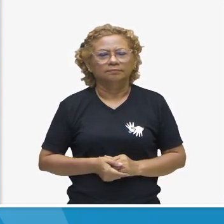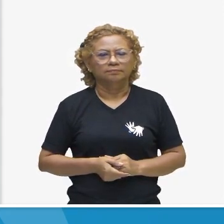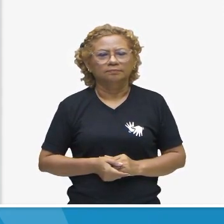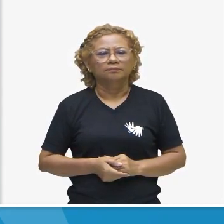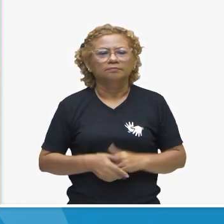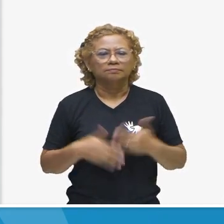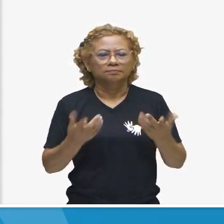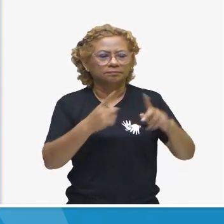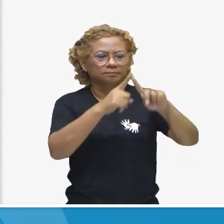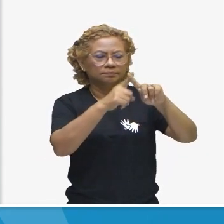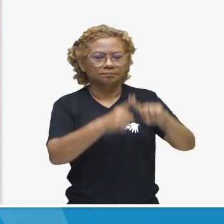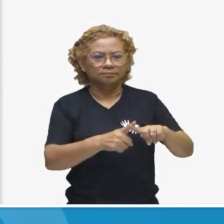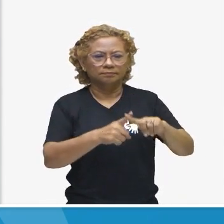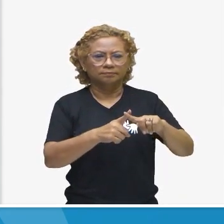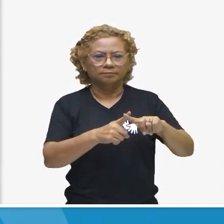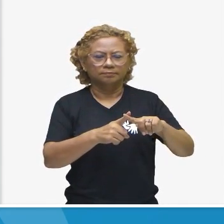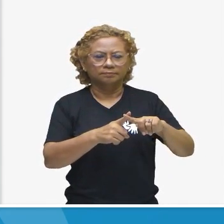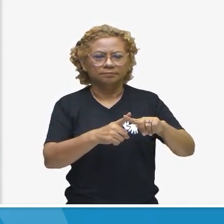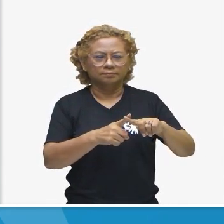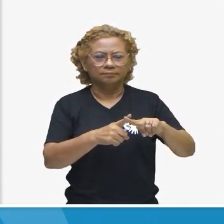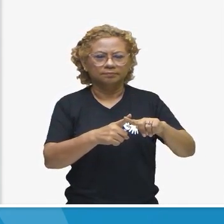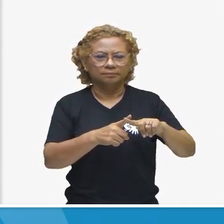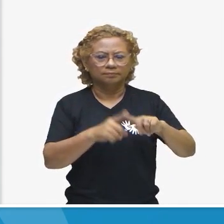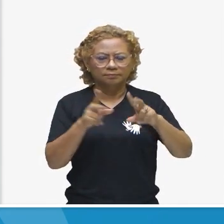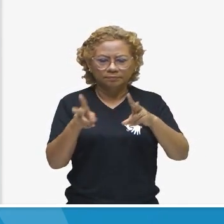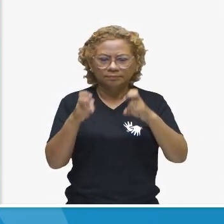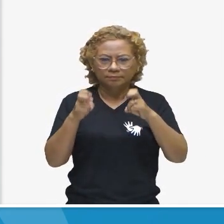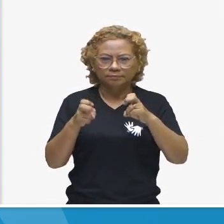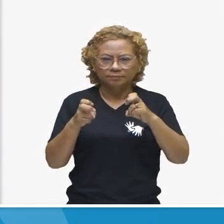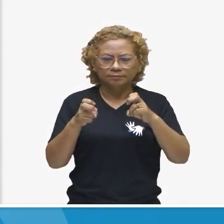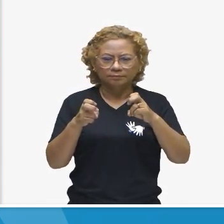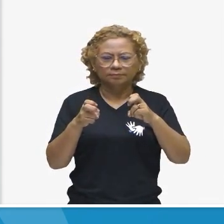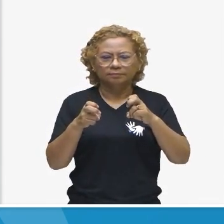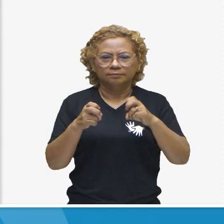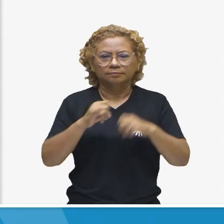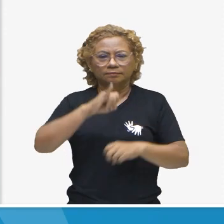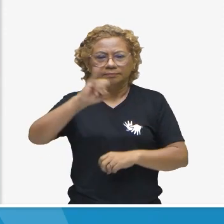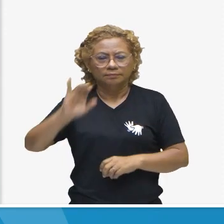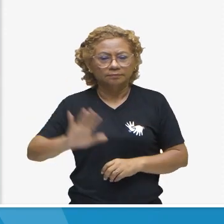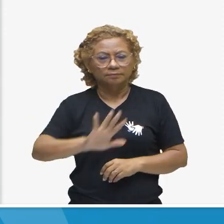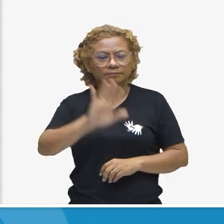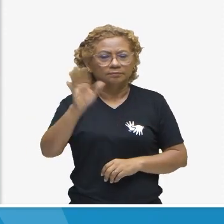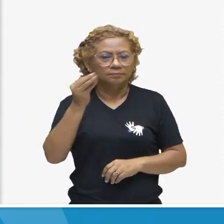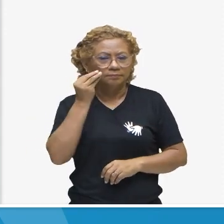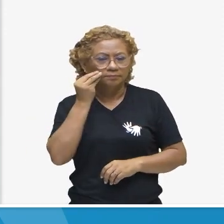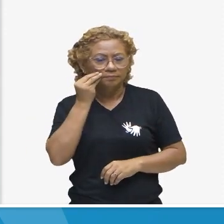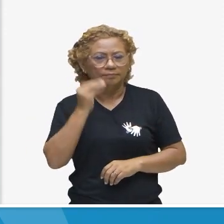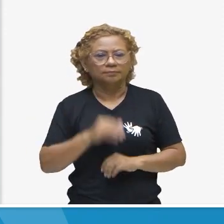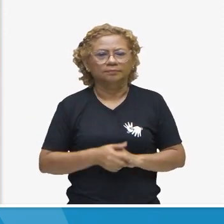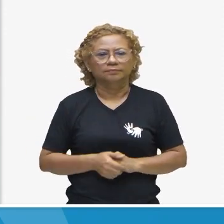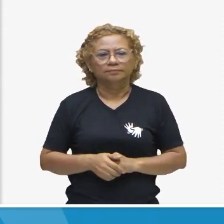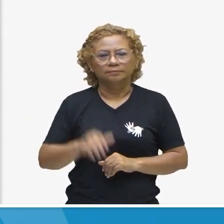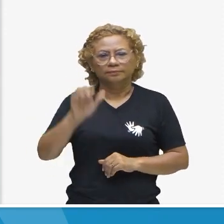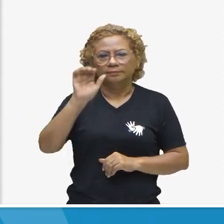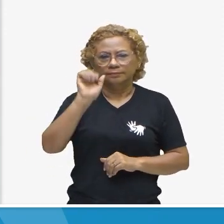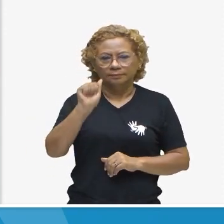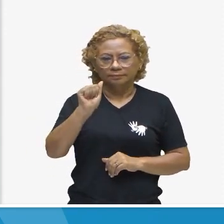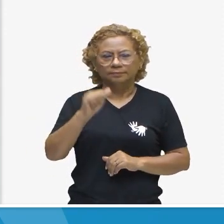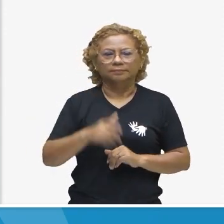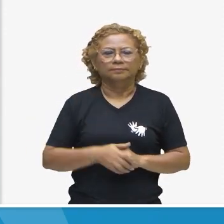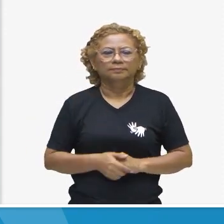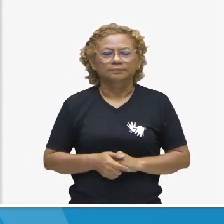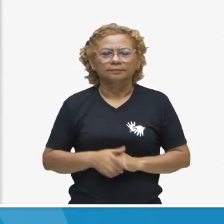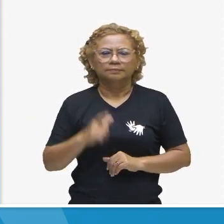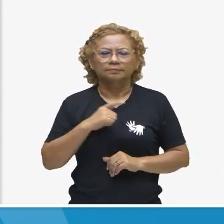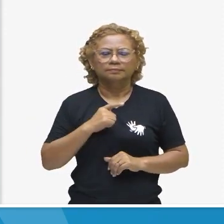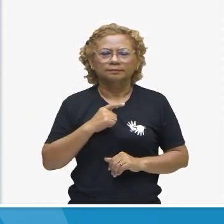melhor representa essa projeção ortogonal? Então, observem que na letra A nós temos apenas 2